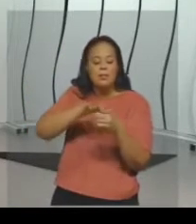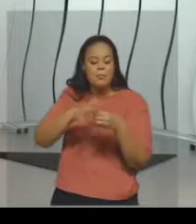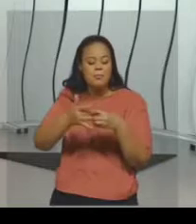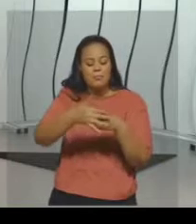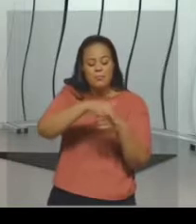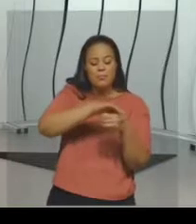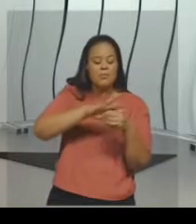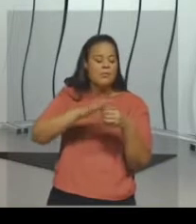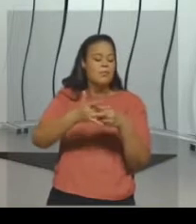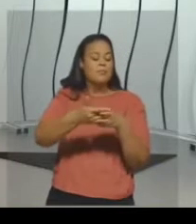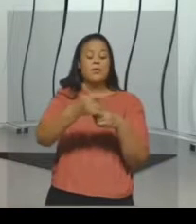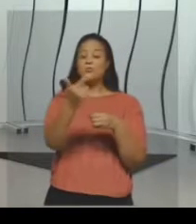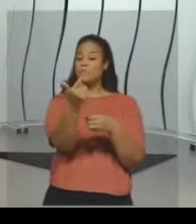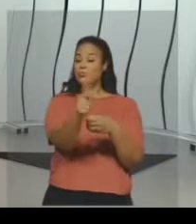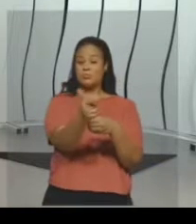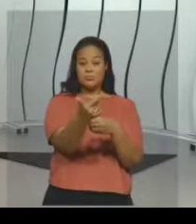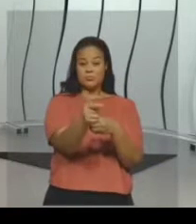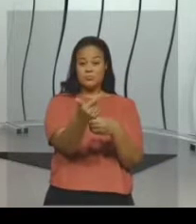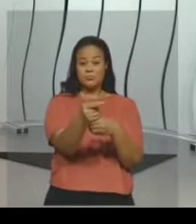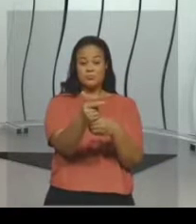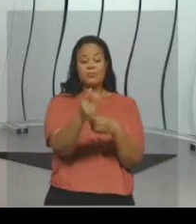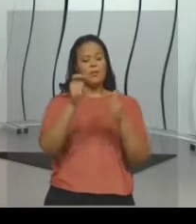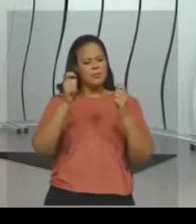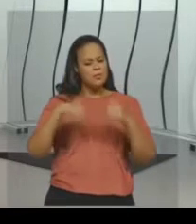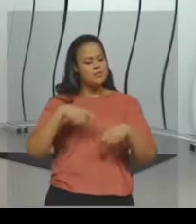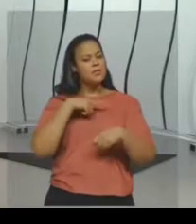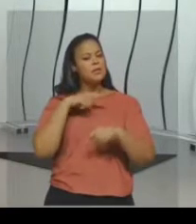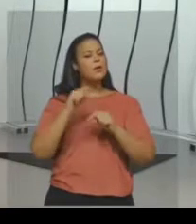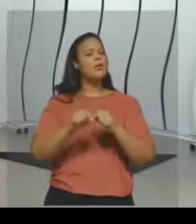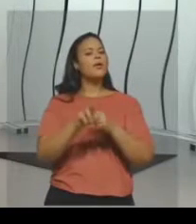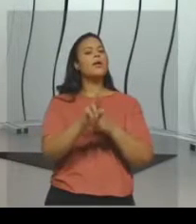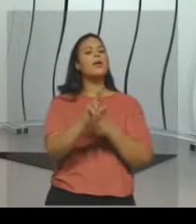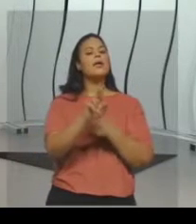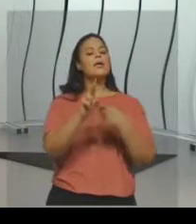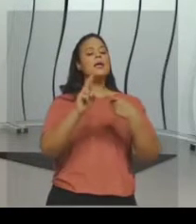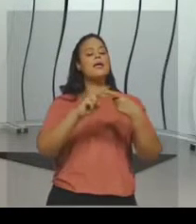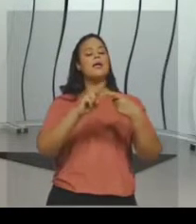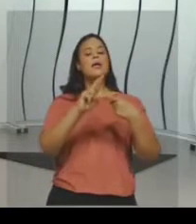em volta dele. E ela precisa de ter ribossomo, porque sem ribossomo